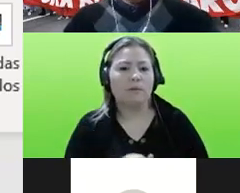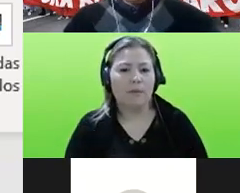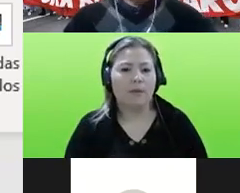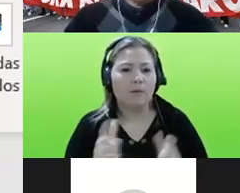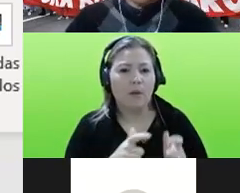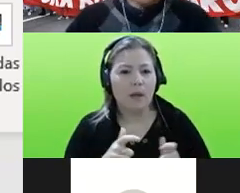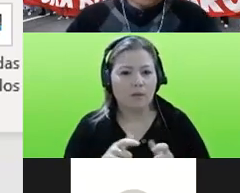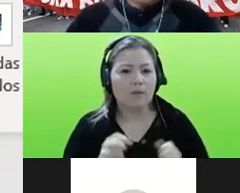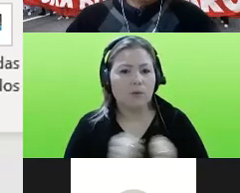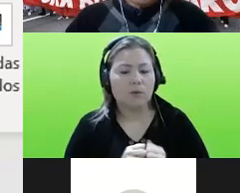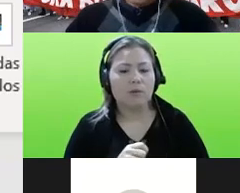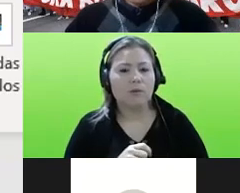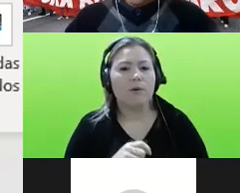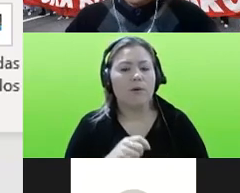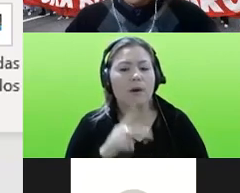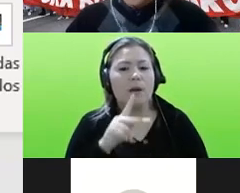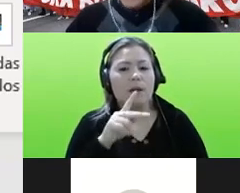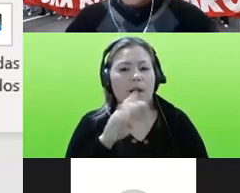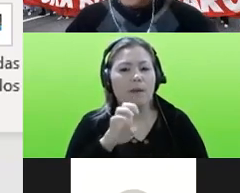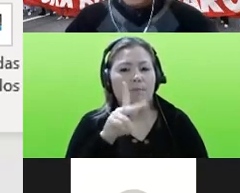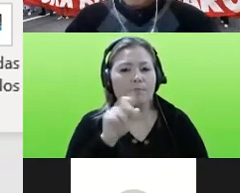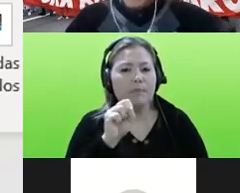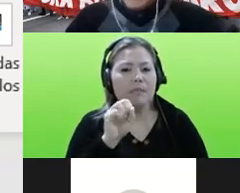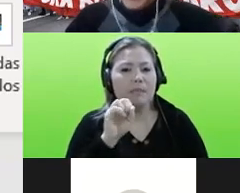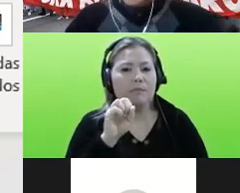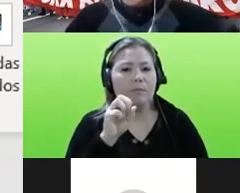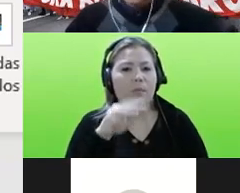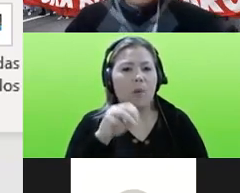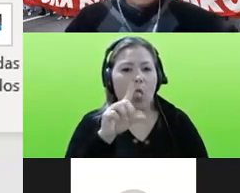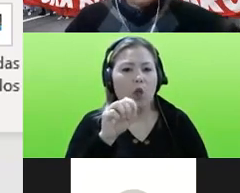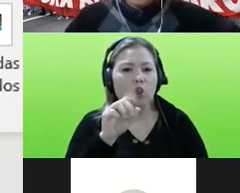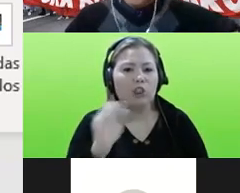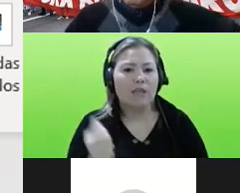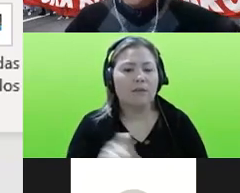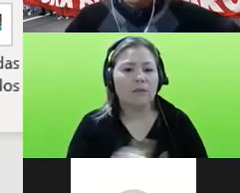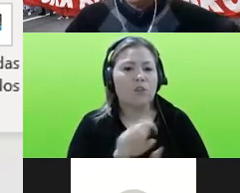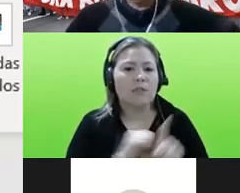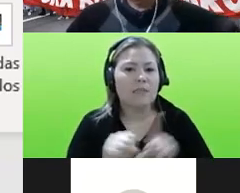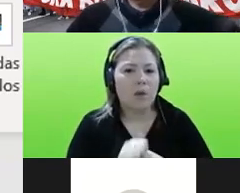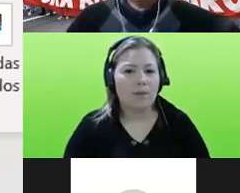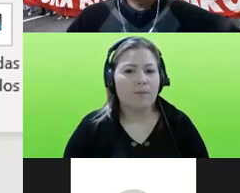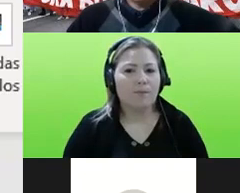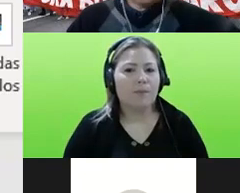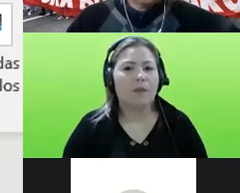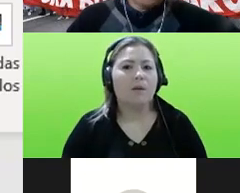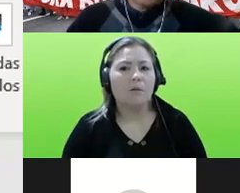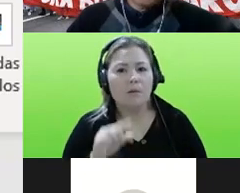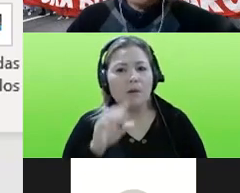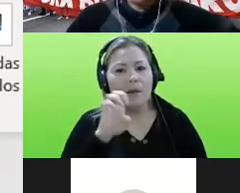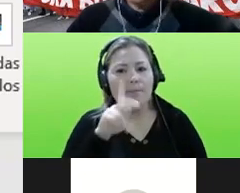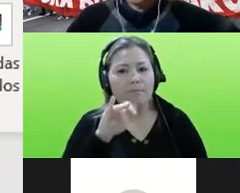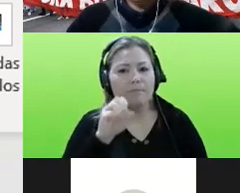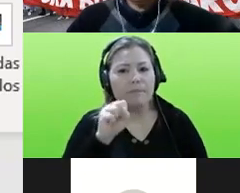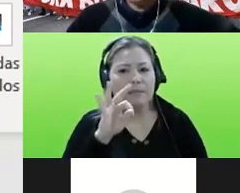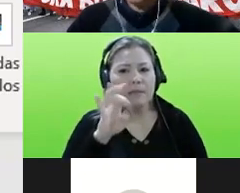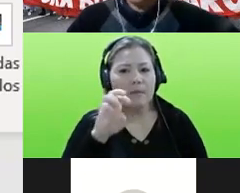com a epistemologia social e com a neurociência. Eu não vou falar nada de neurociência e muito pouco de epistemologia social aqui